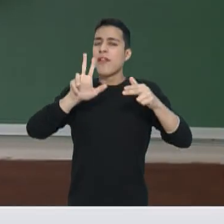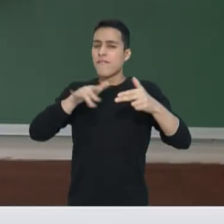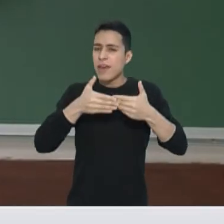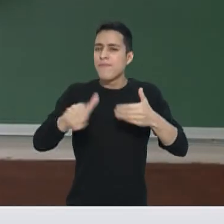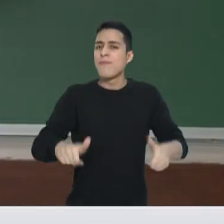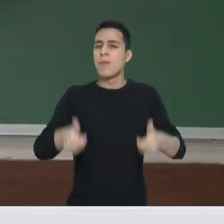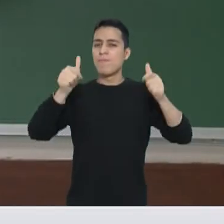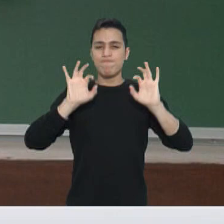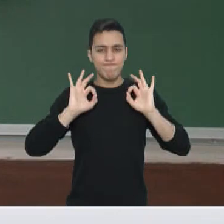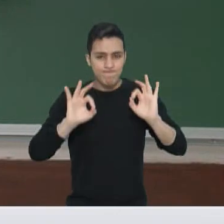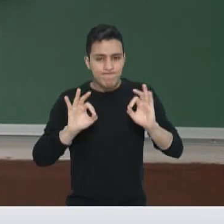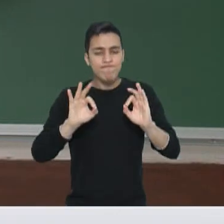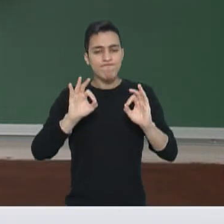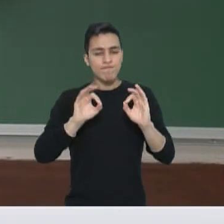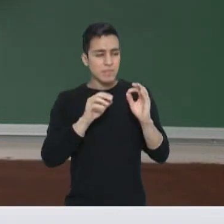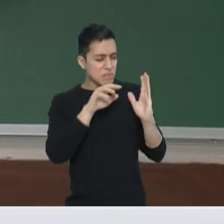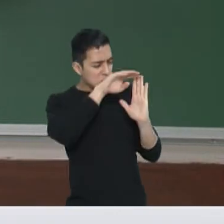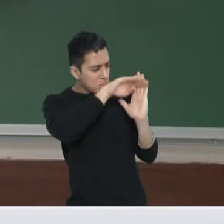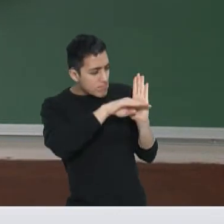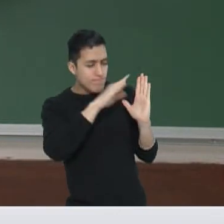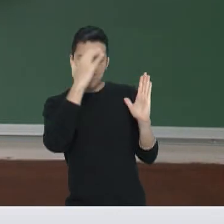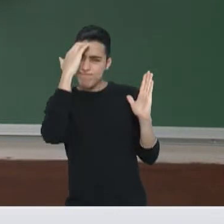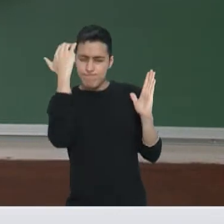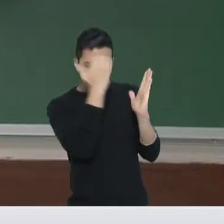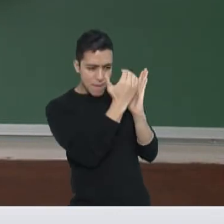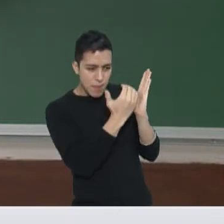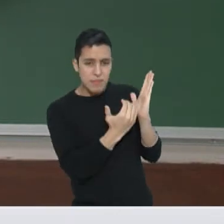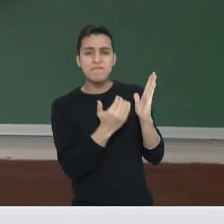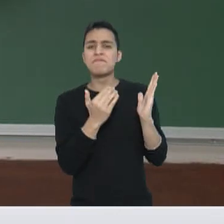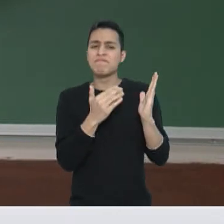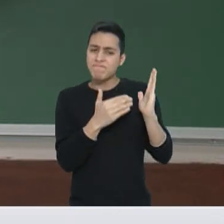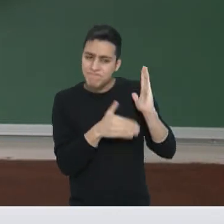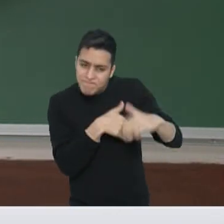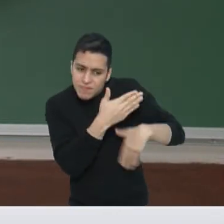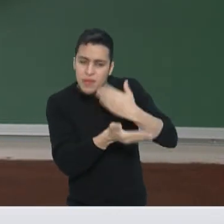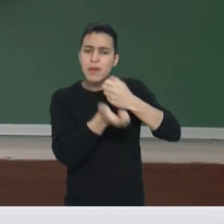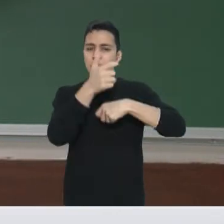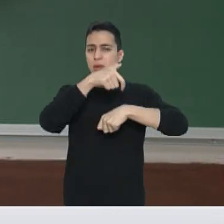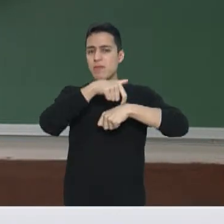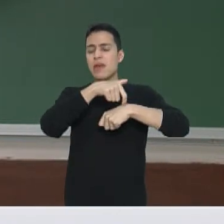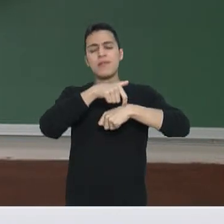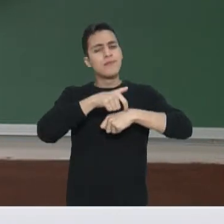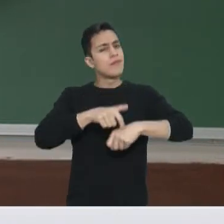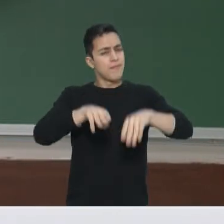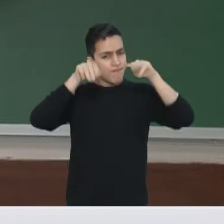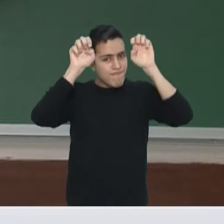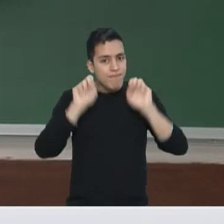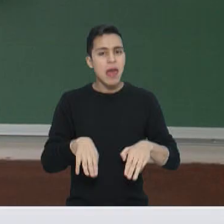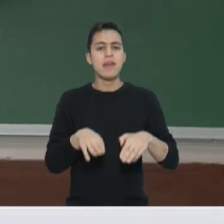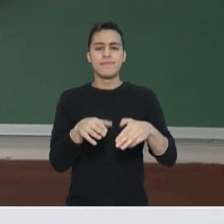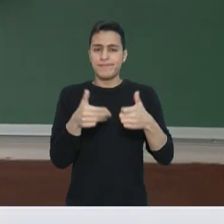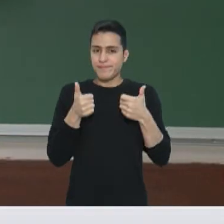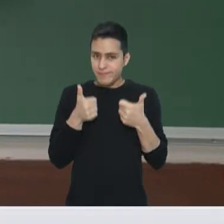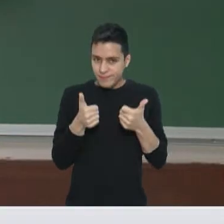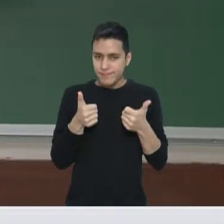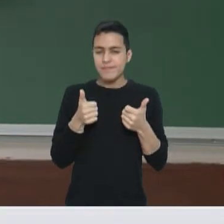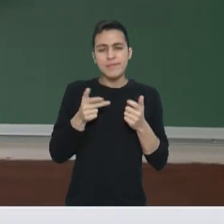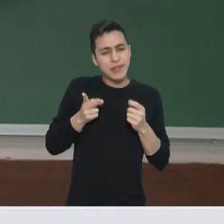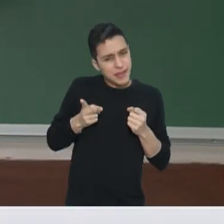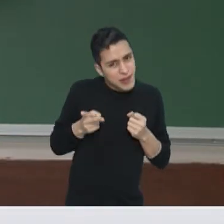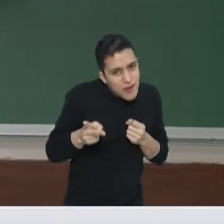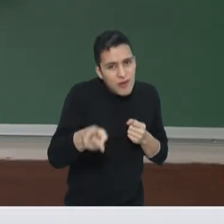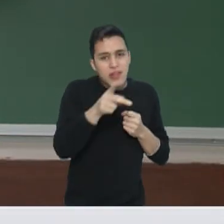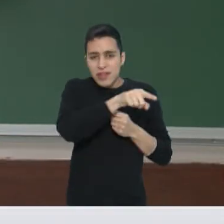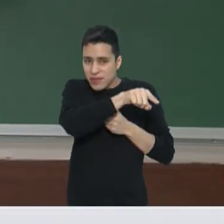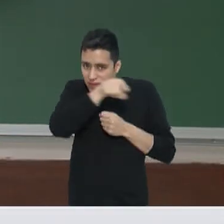melhorar, ok? Vamos seguir essas recomendações e vamos passar por essa situação muito bem, ok? Então, vamos continuar.